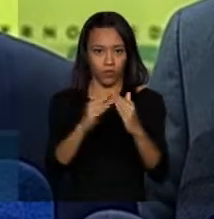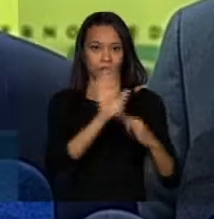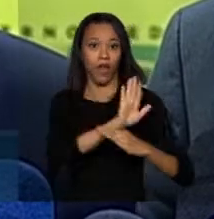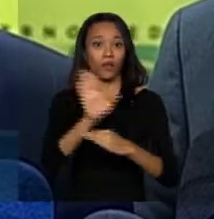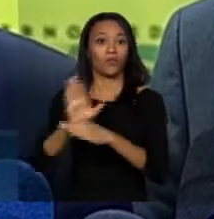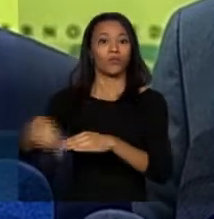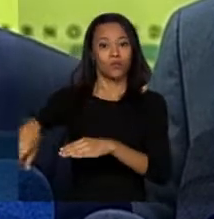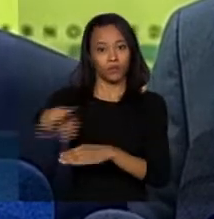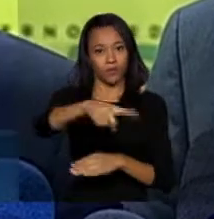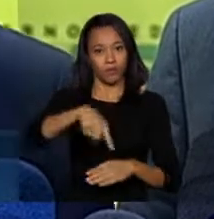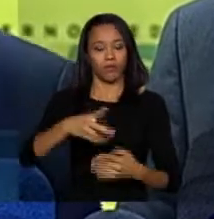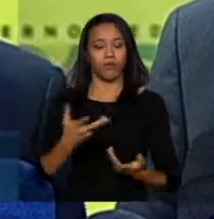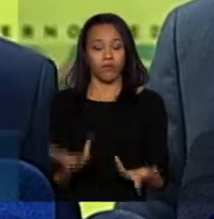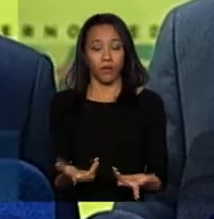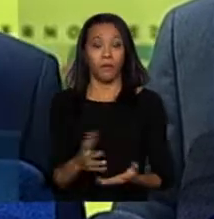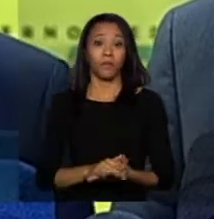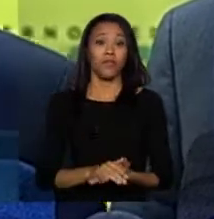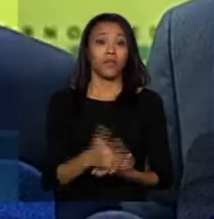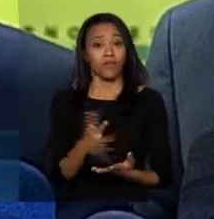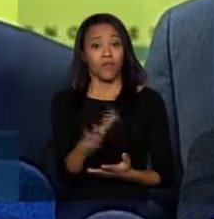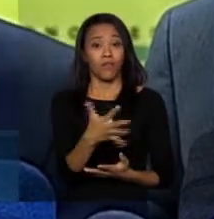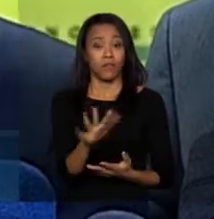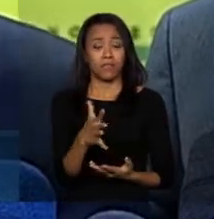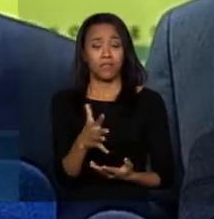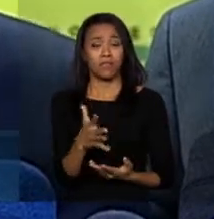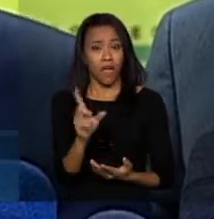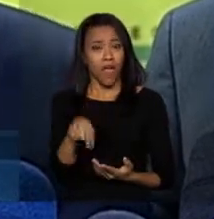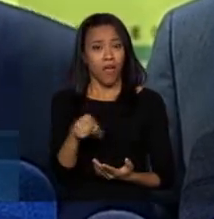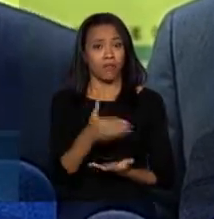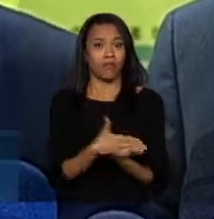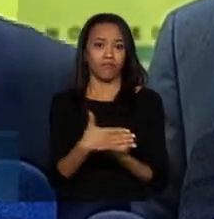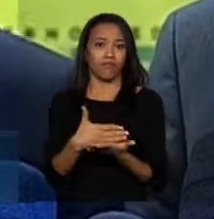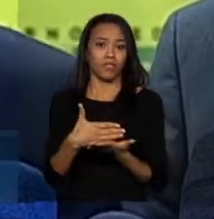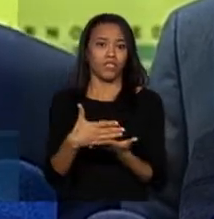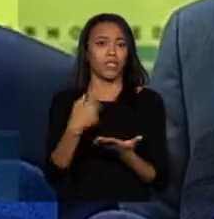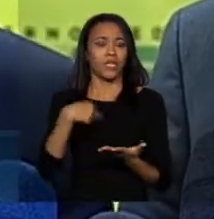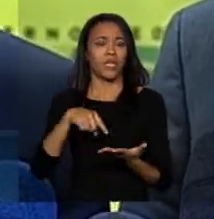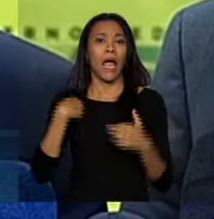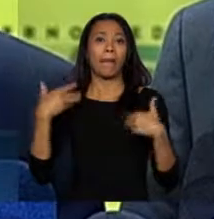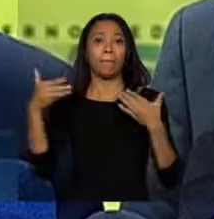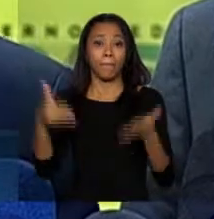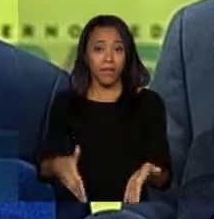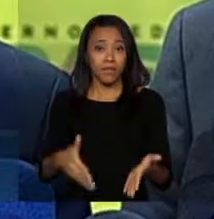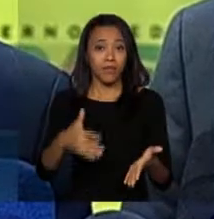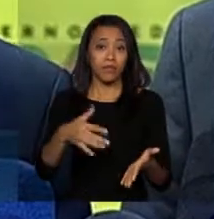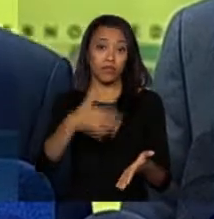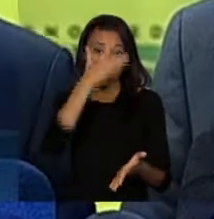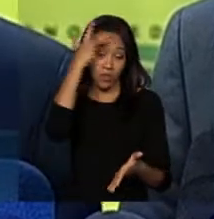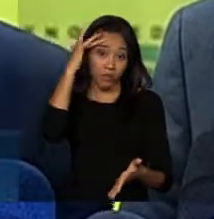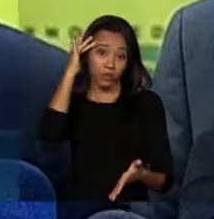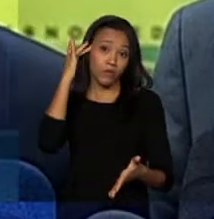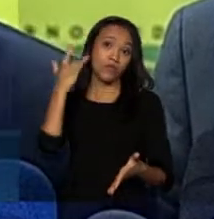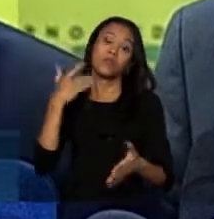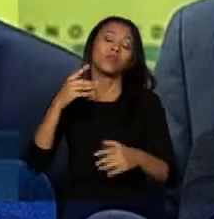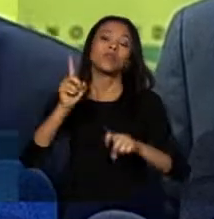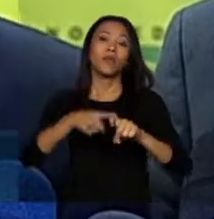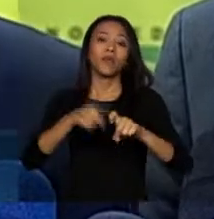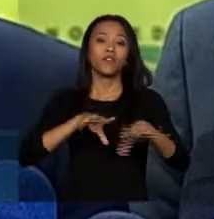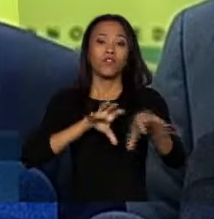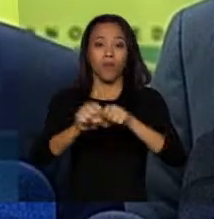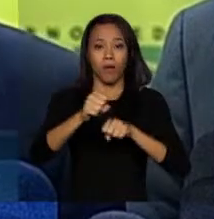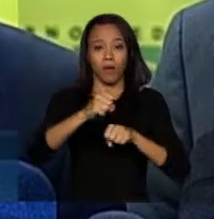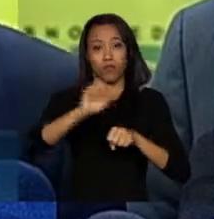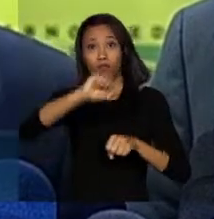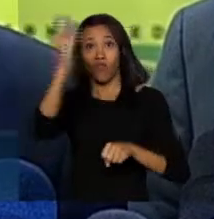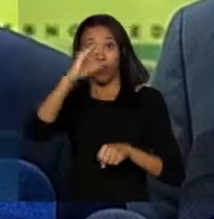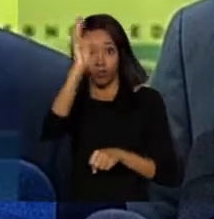atuando em todo o território nacional. Muito provavelmente, a partir daí, a participação de profissionais estrangeiros no nosso sistema de saúde será residual, já